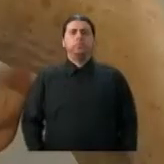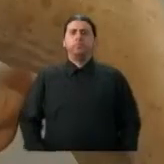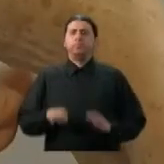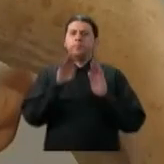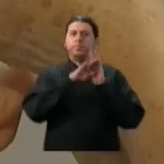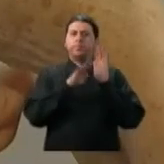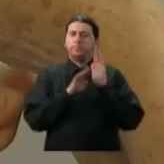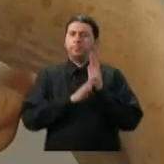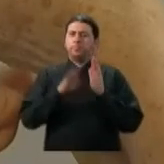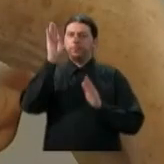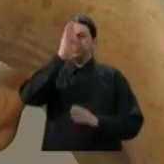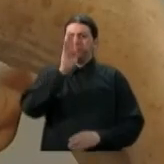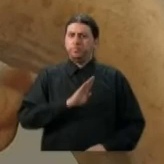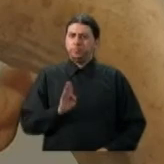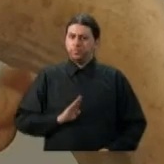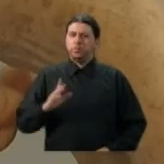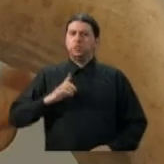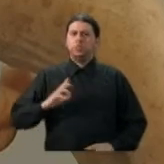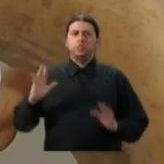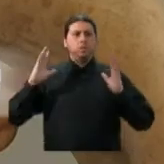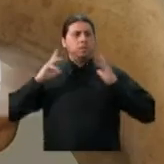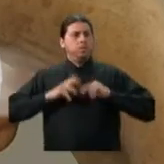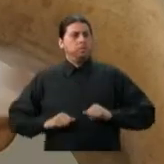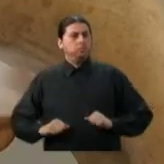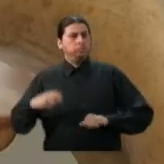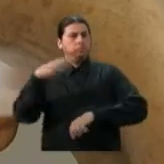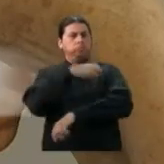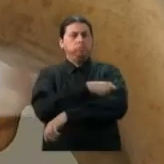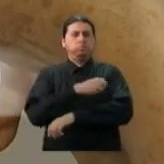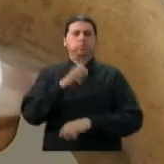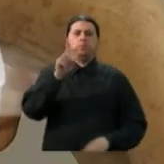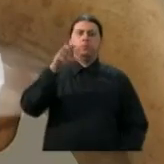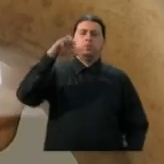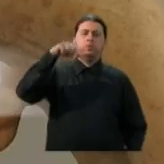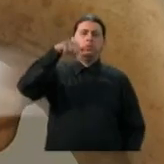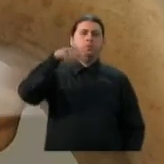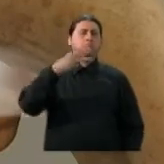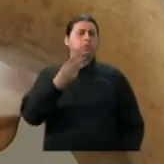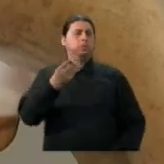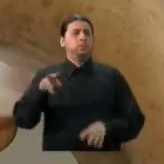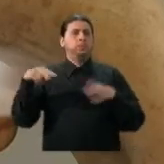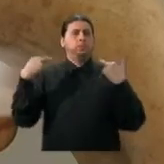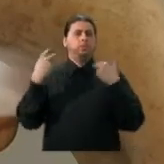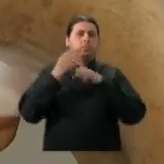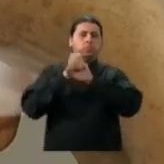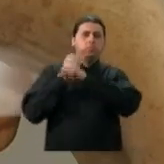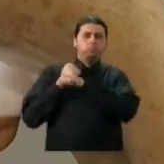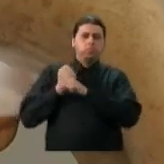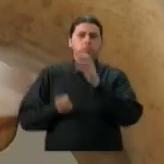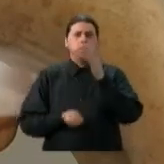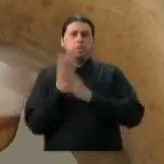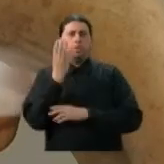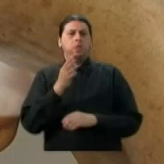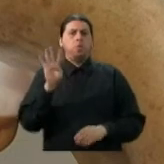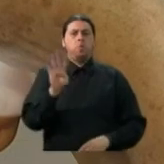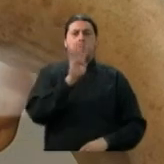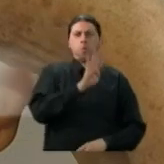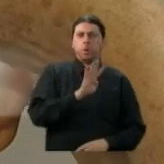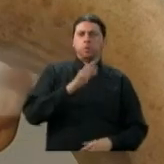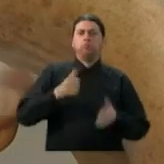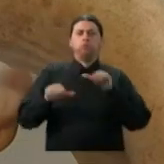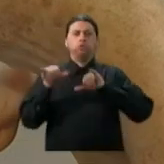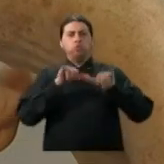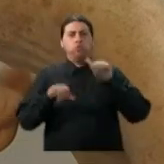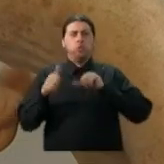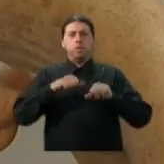Programa Nacional de Imunização, que foi criado em 1973, disponibiliza de graça 44